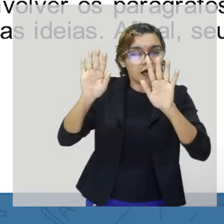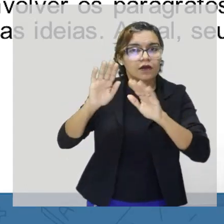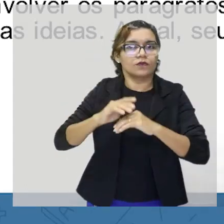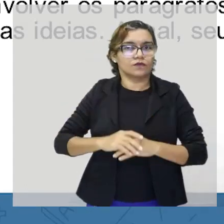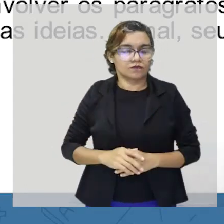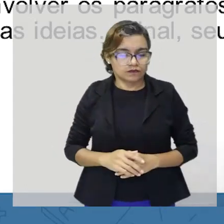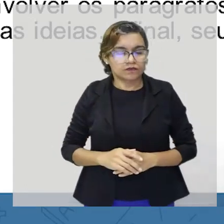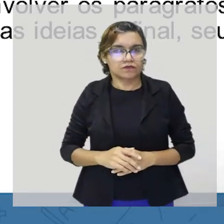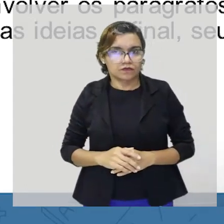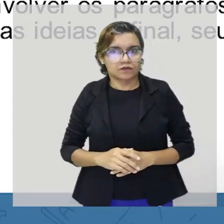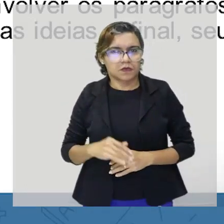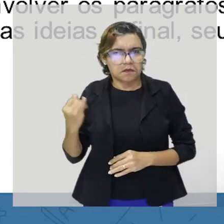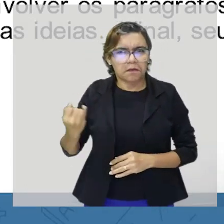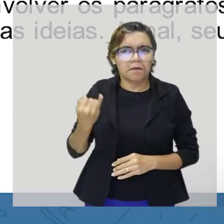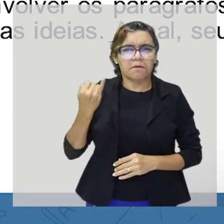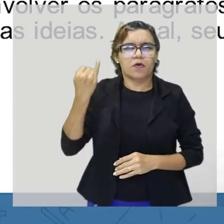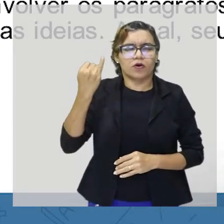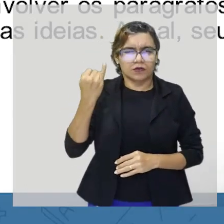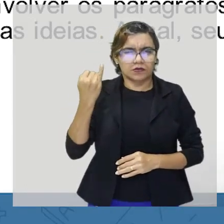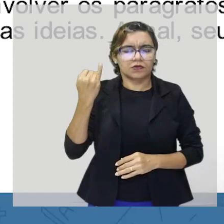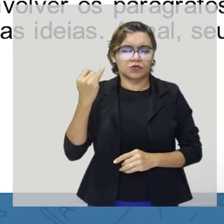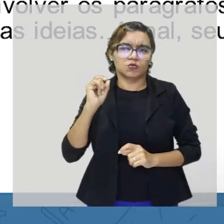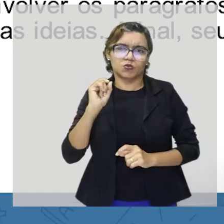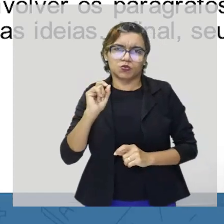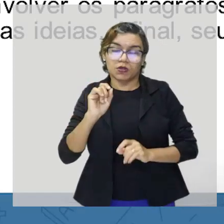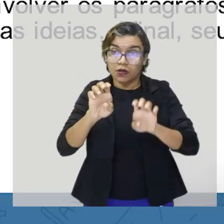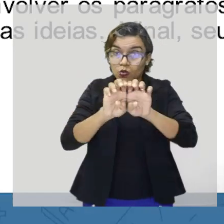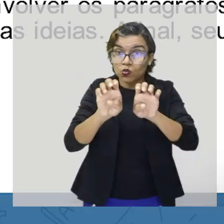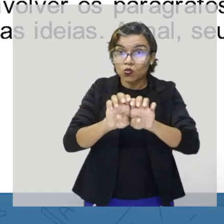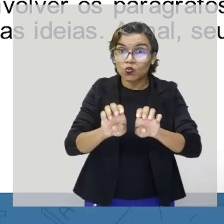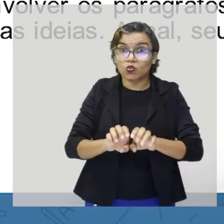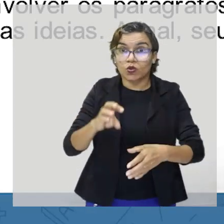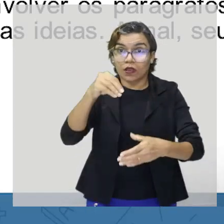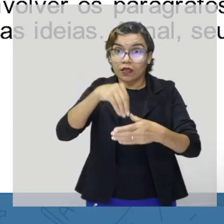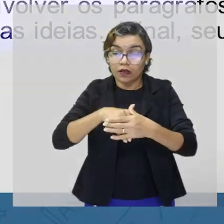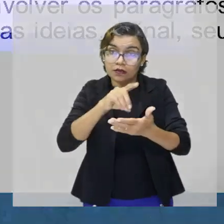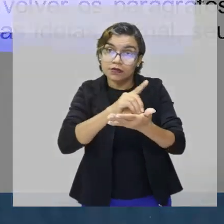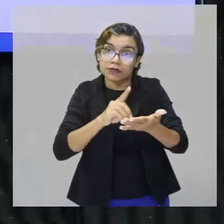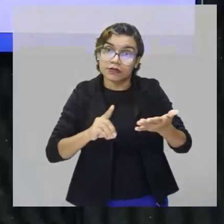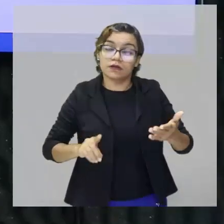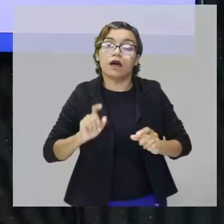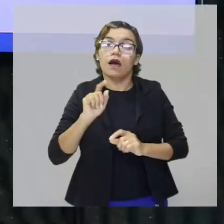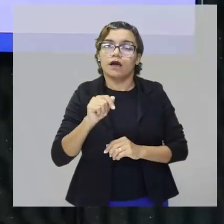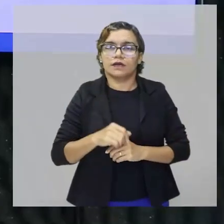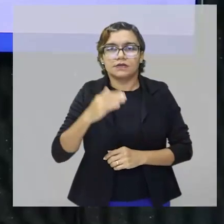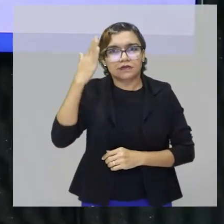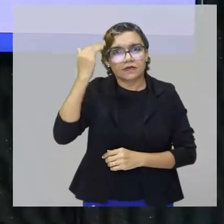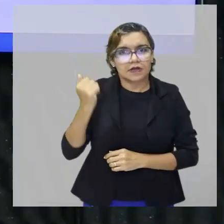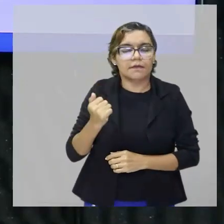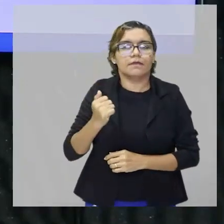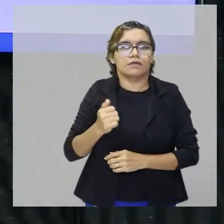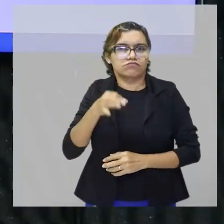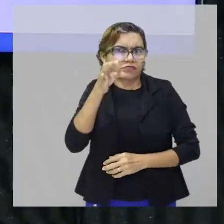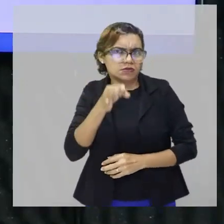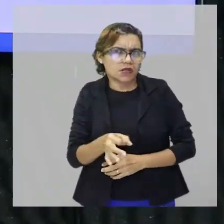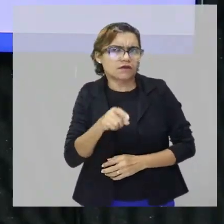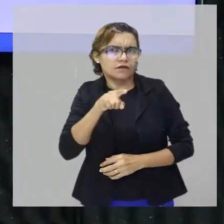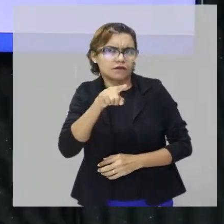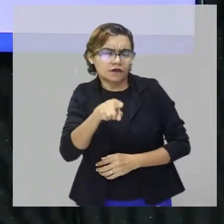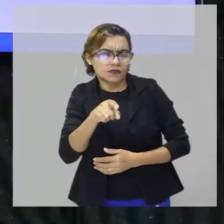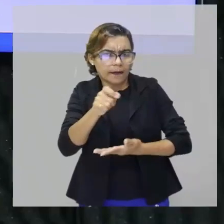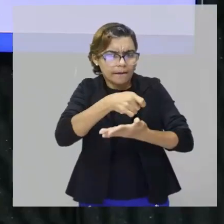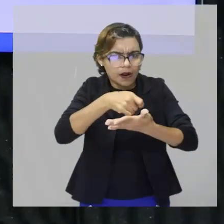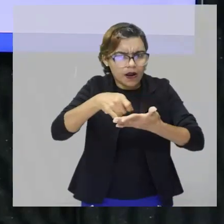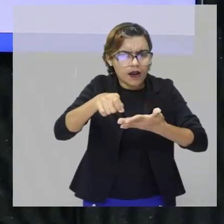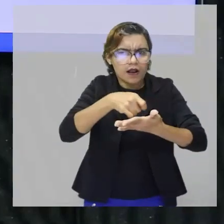você que um dos pontos mais importantes para a estrutura de um texto dissertativo é saber exatamente o que você vai abordar